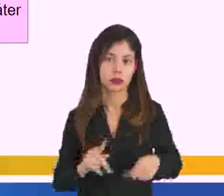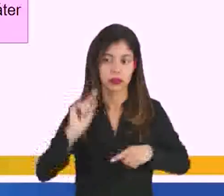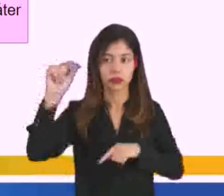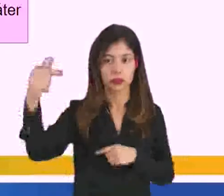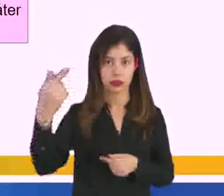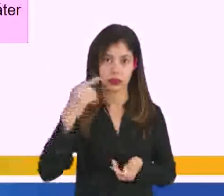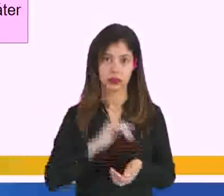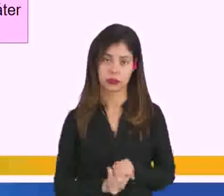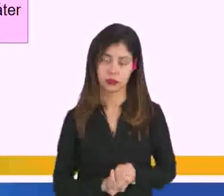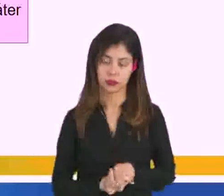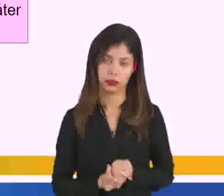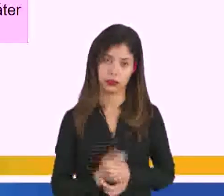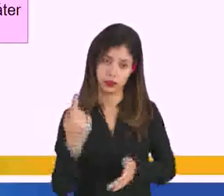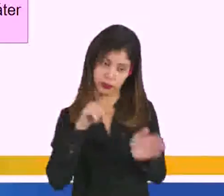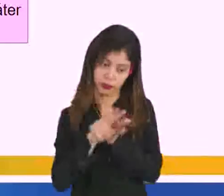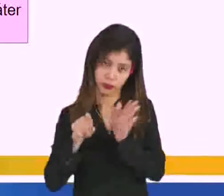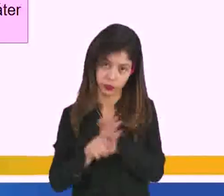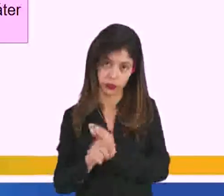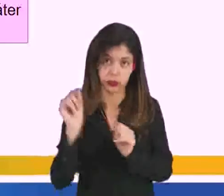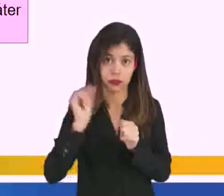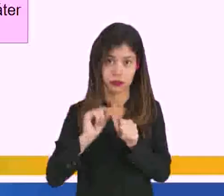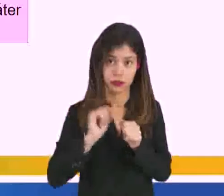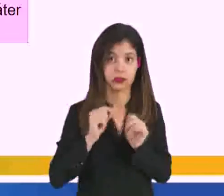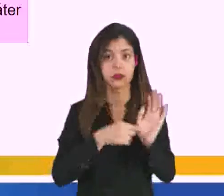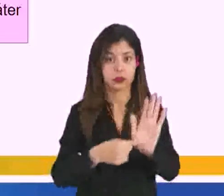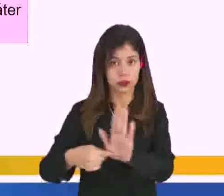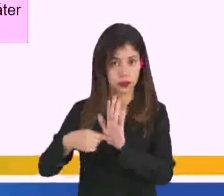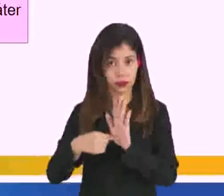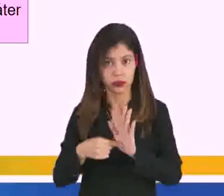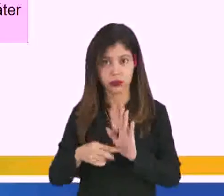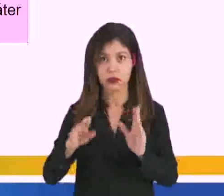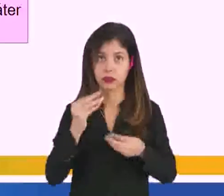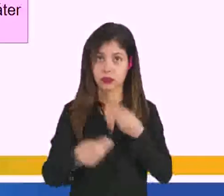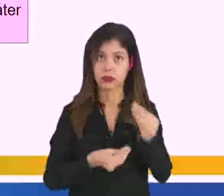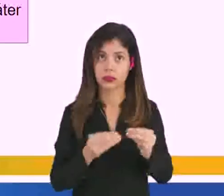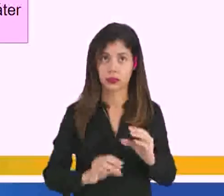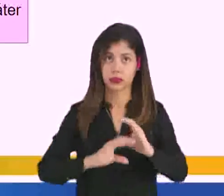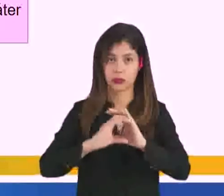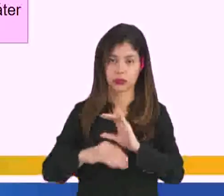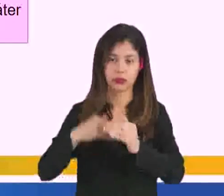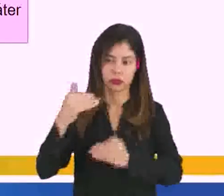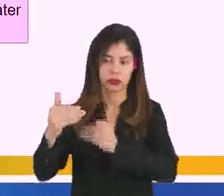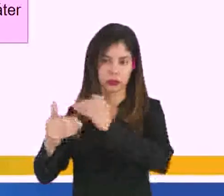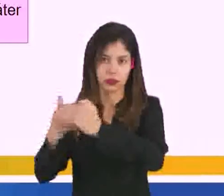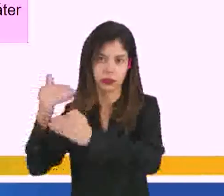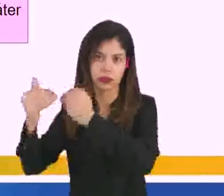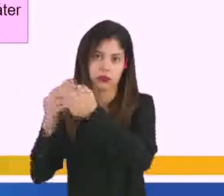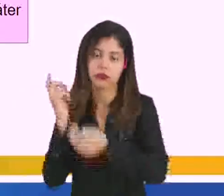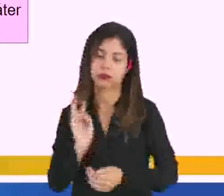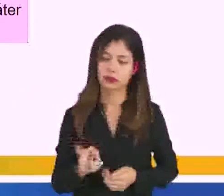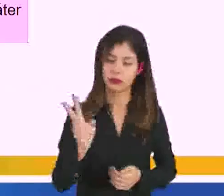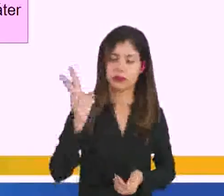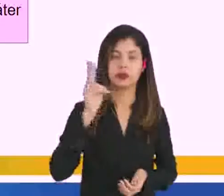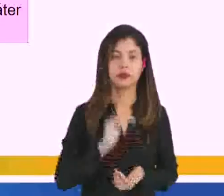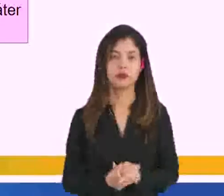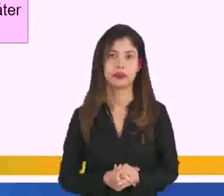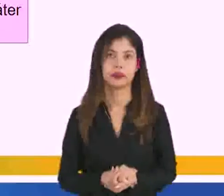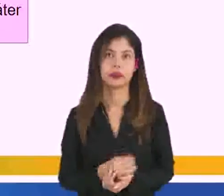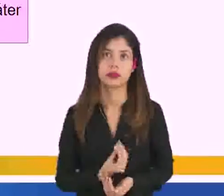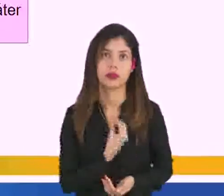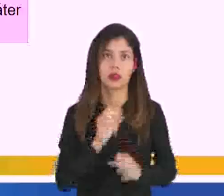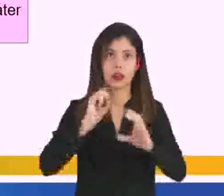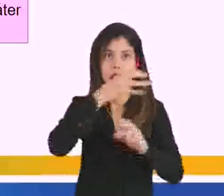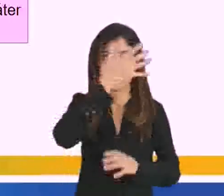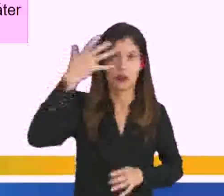uma próxima pessoa para participar do questionário, fazendo com que a amostragem se comporte como uma bola de neve, né, presenteando